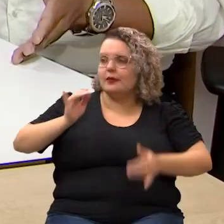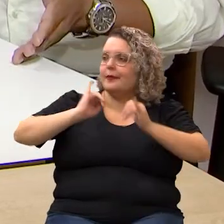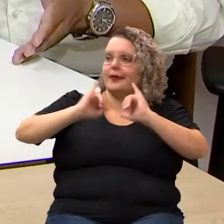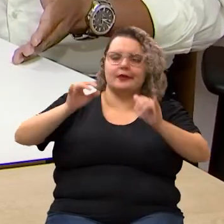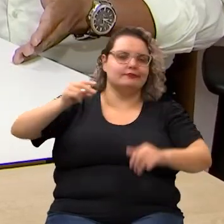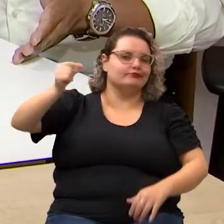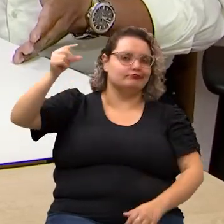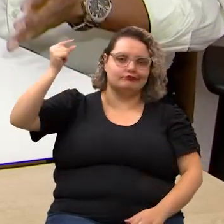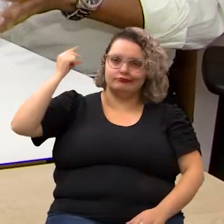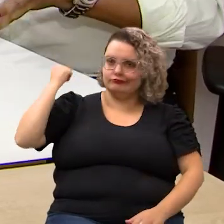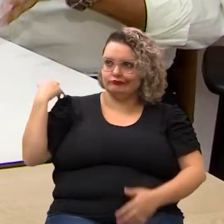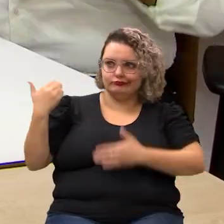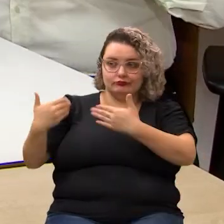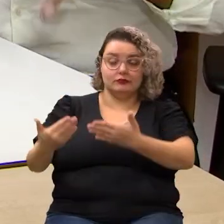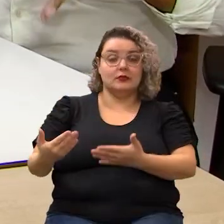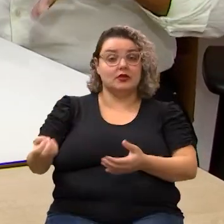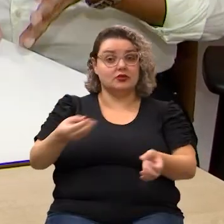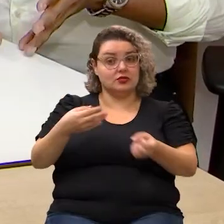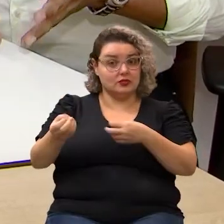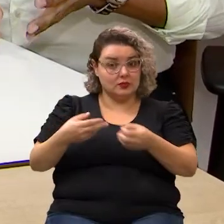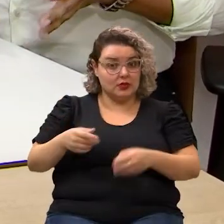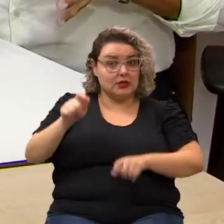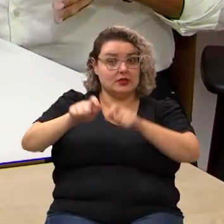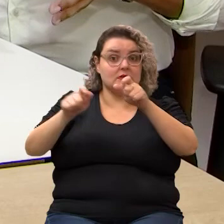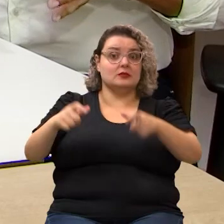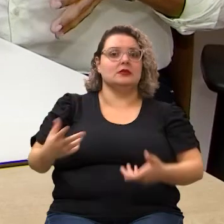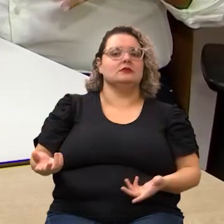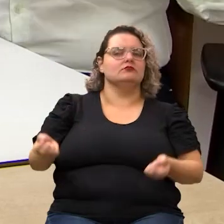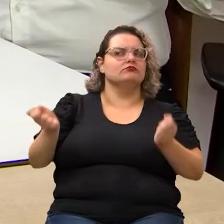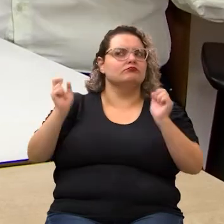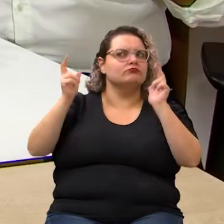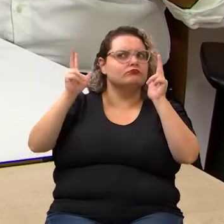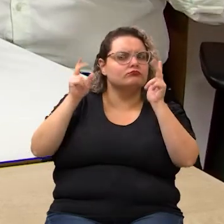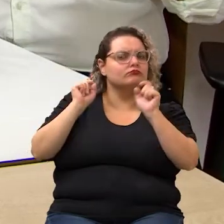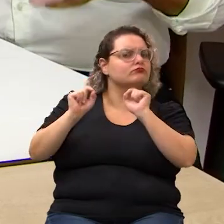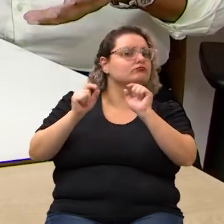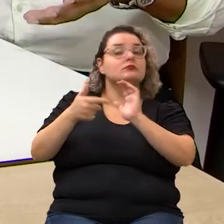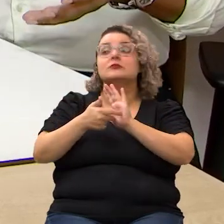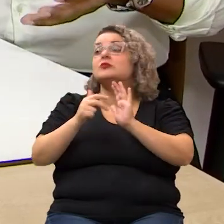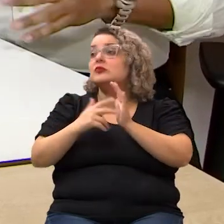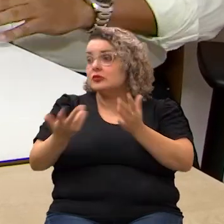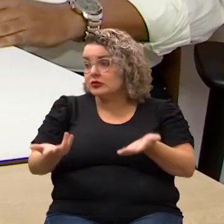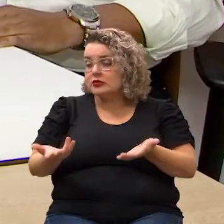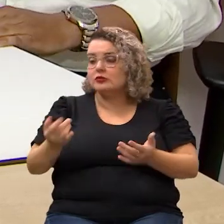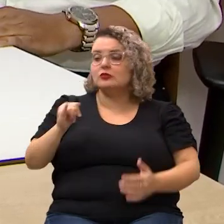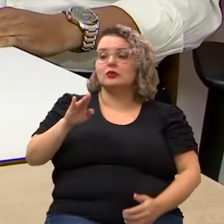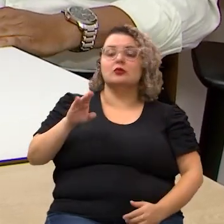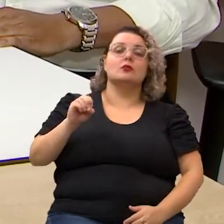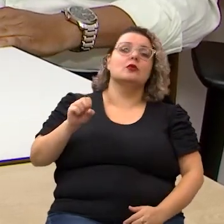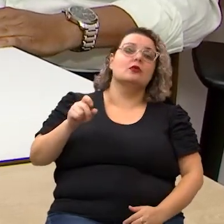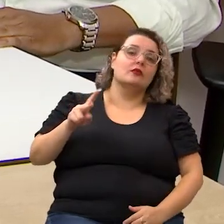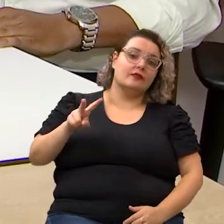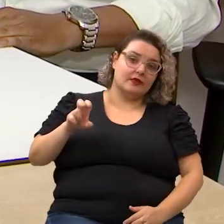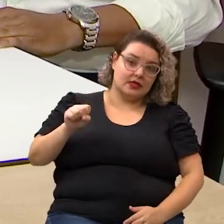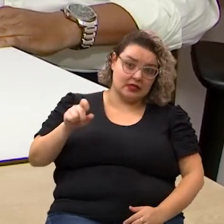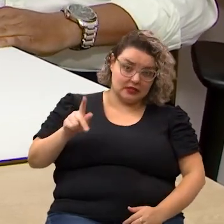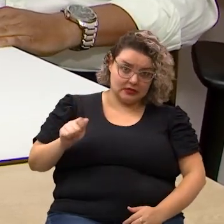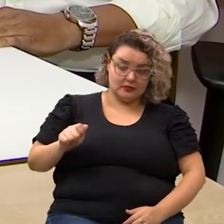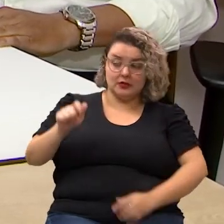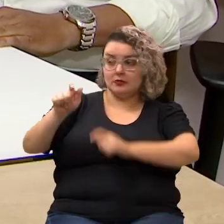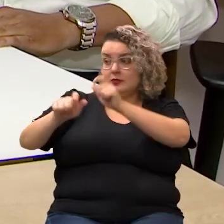muito tempo, mas mais recentemente as pessoas estão se atentando para isso, porque cada vez mais nós